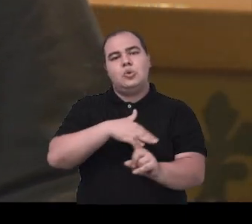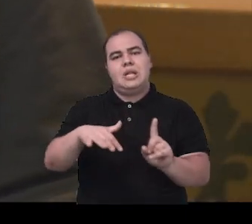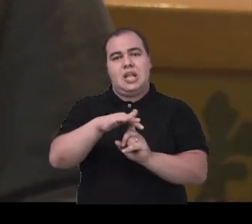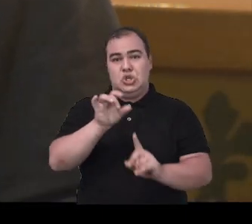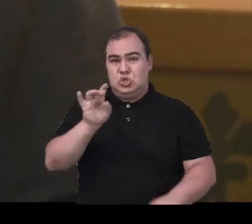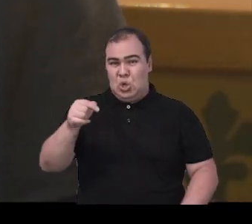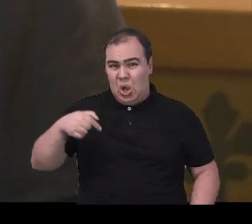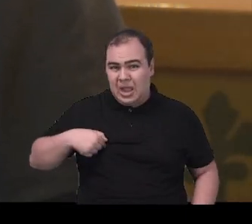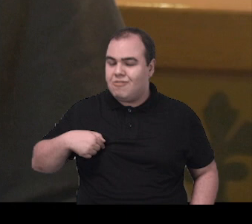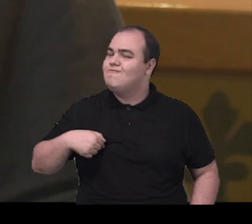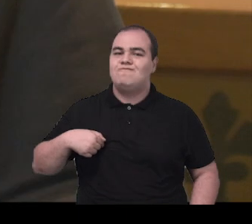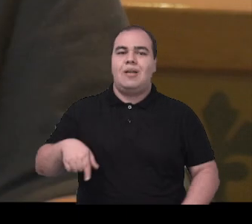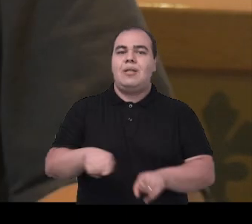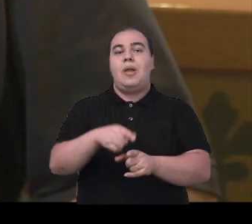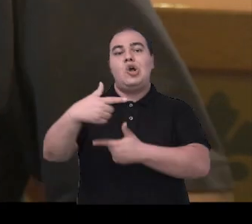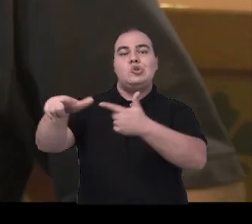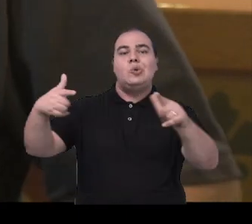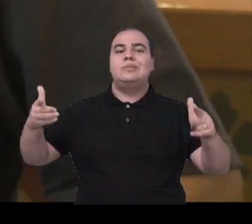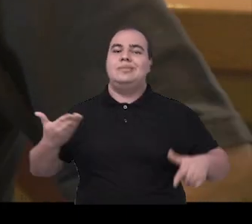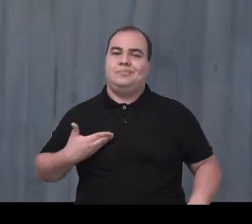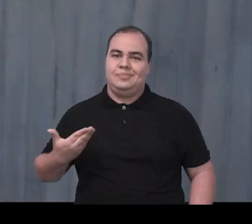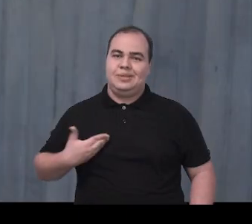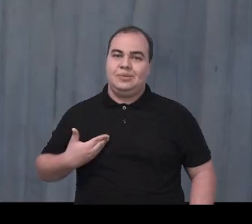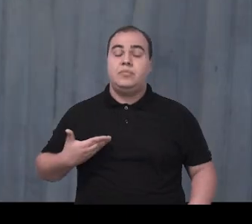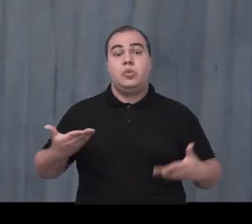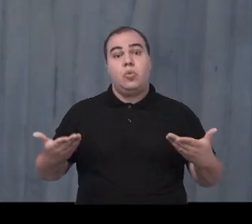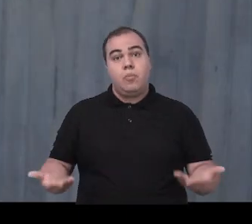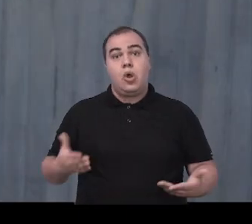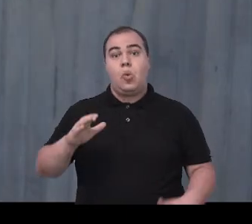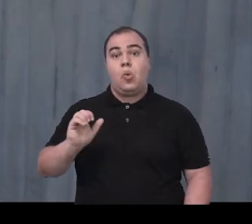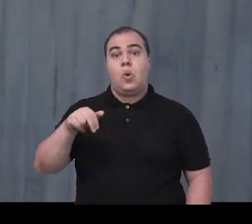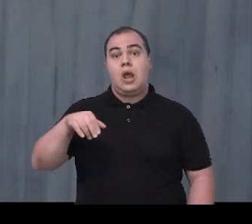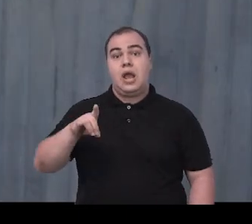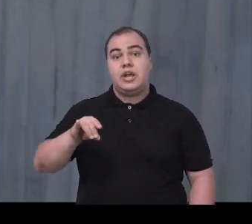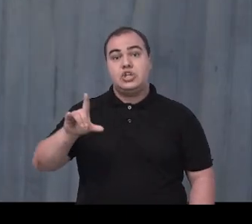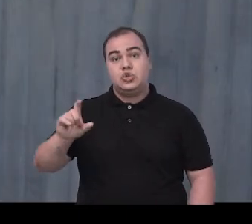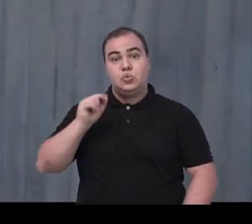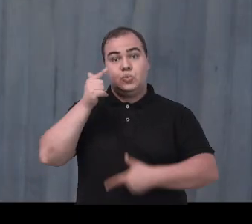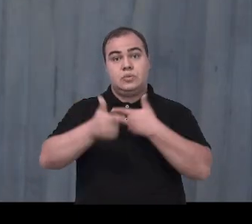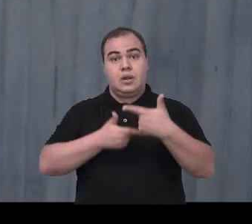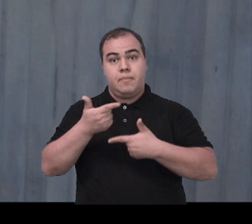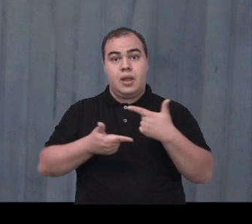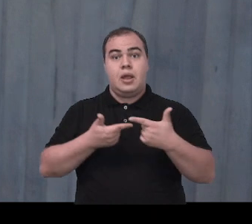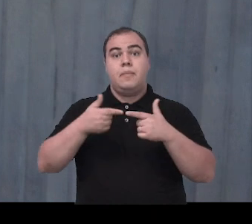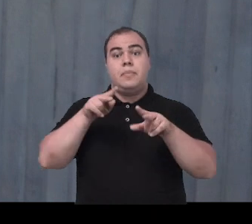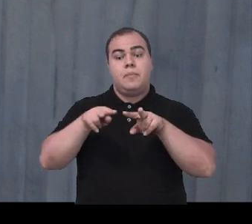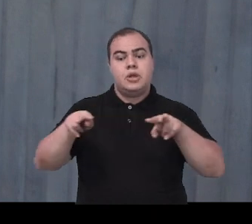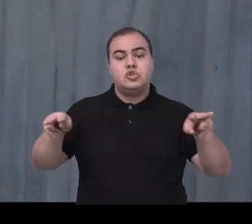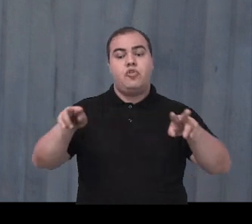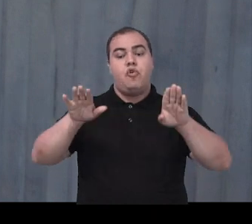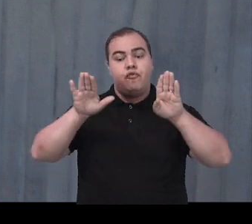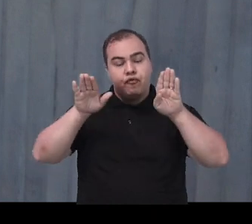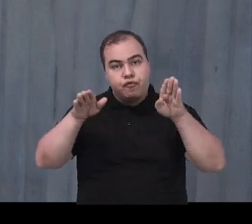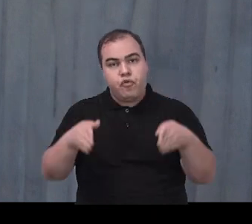sociedade, não só eu, como os outros amigos também. Atualmente o Cândido, né, ele trabalha dentro da perspectiva de